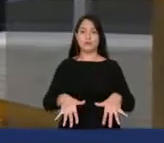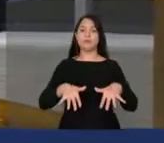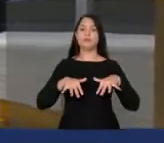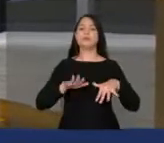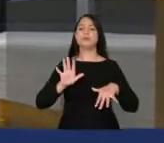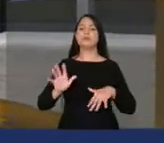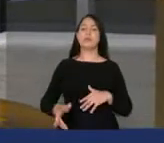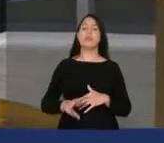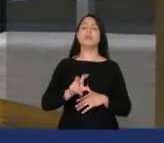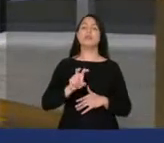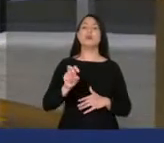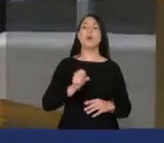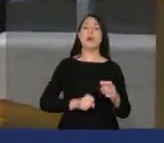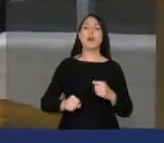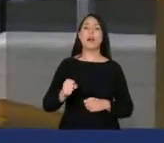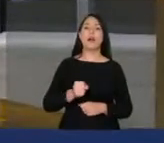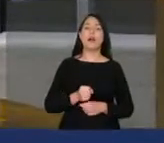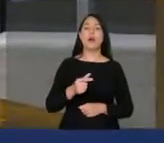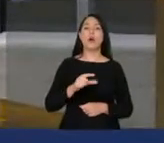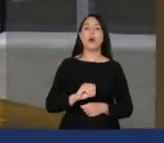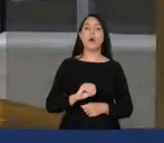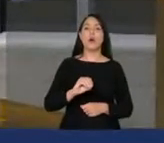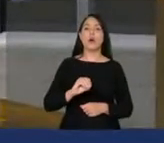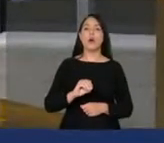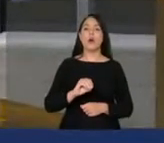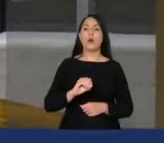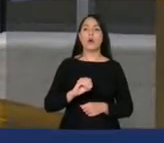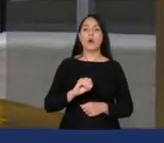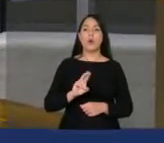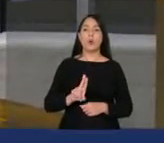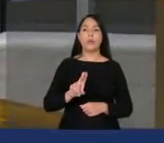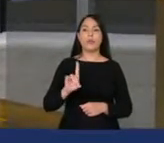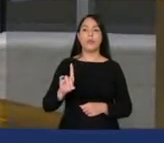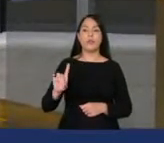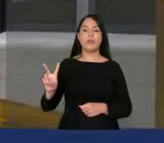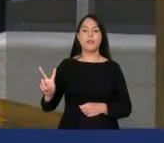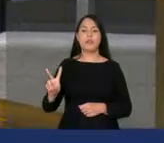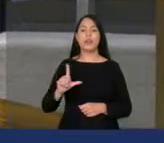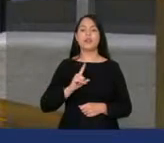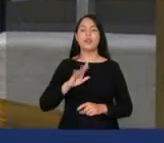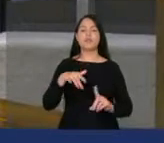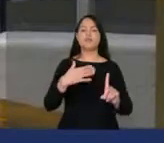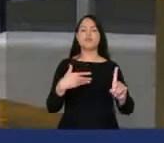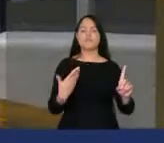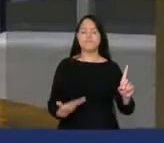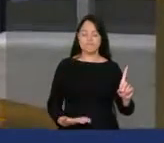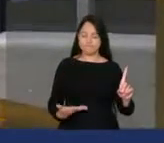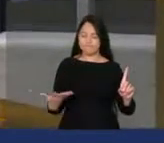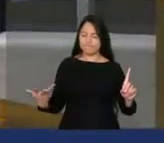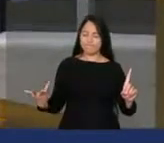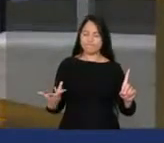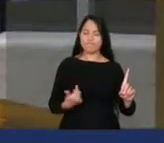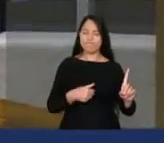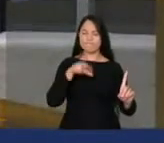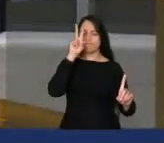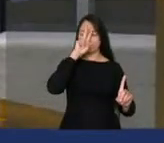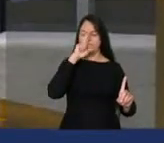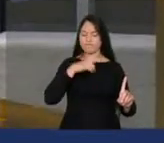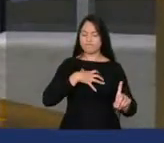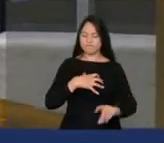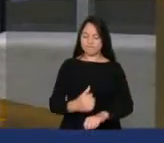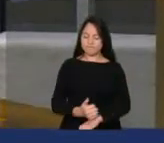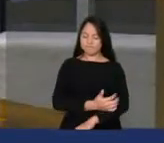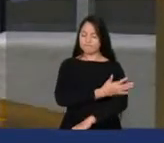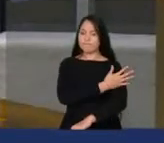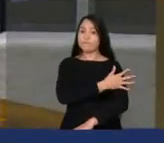UDV, fizemos uma sessão solene, histórica e emocionante nesta casa. Vale